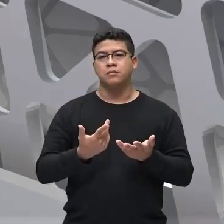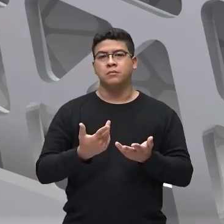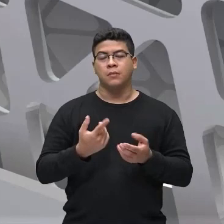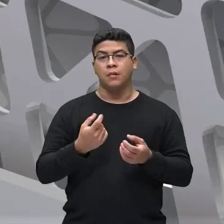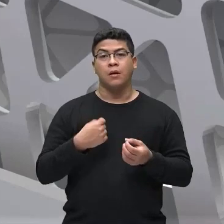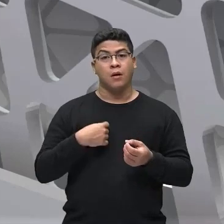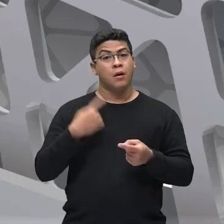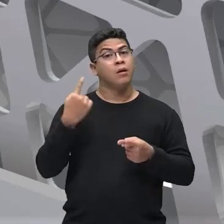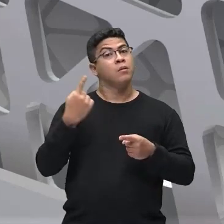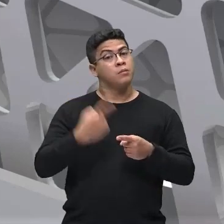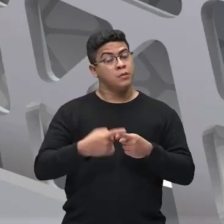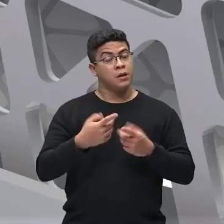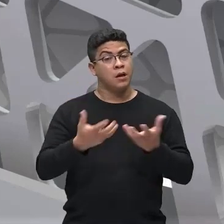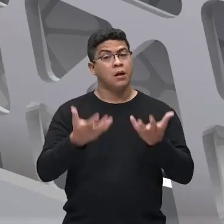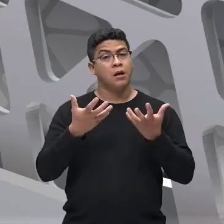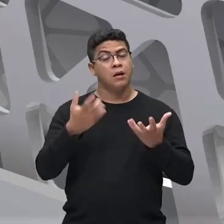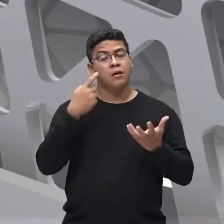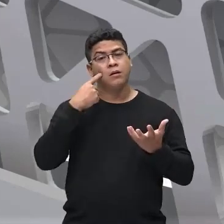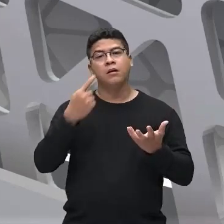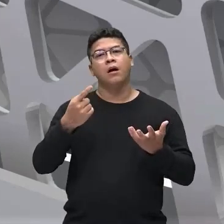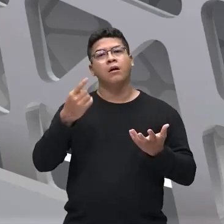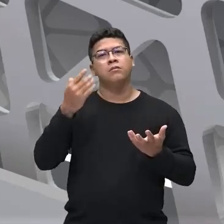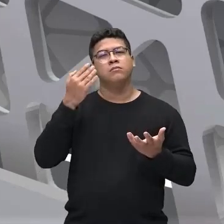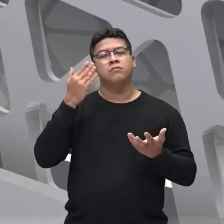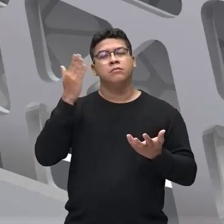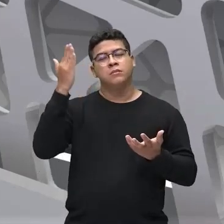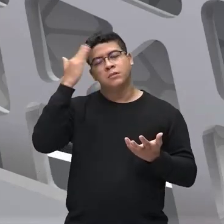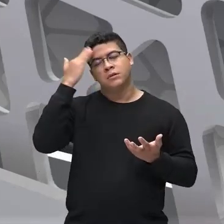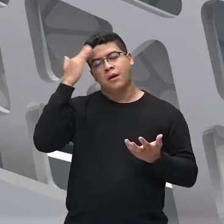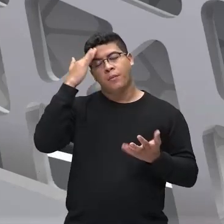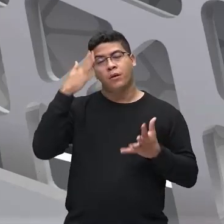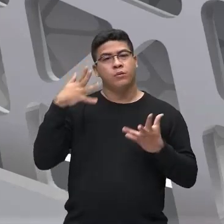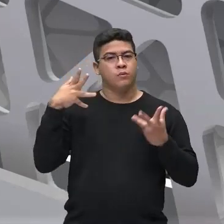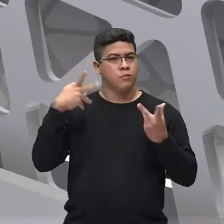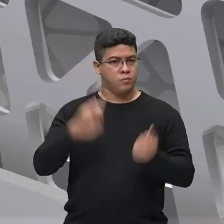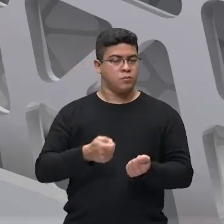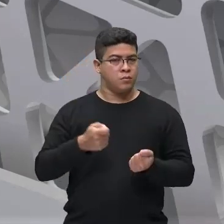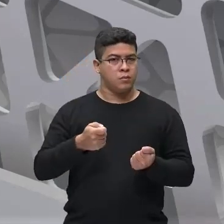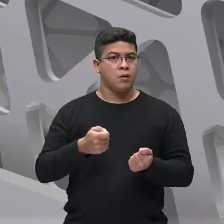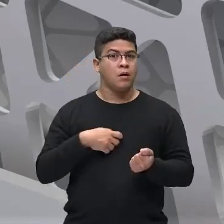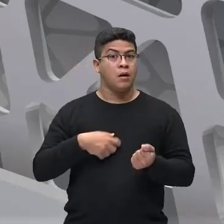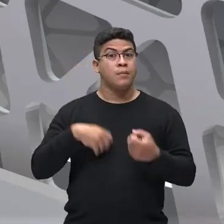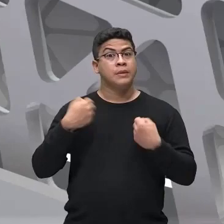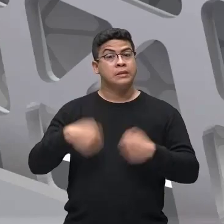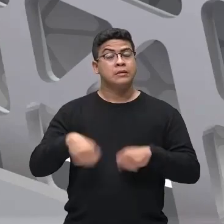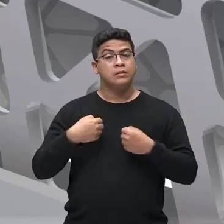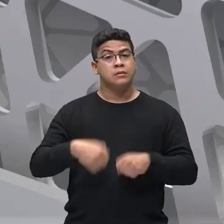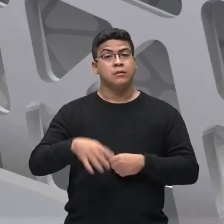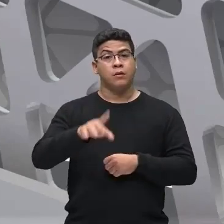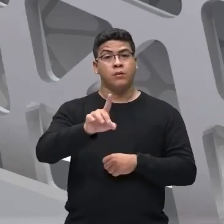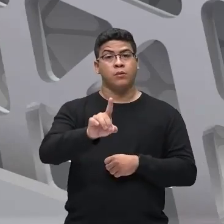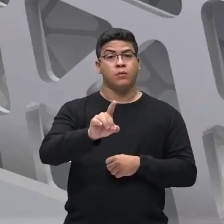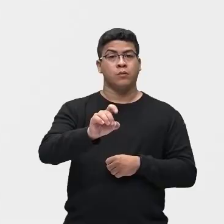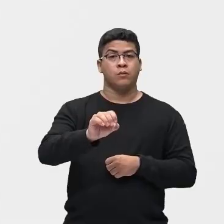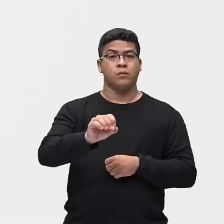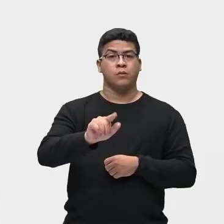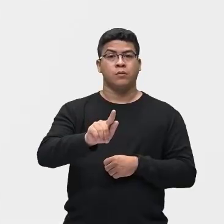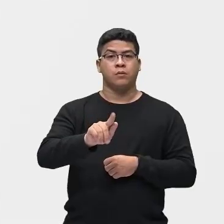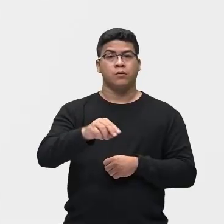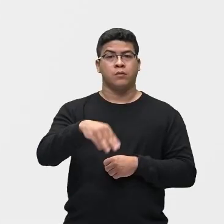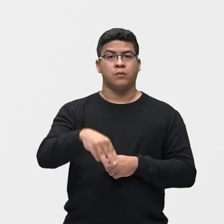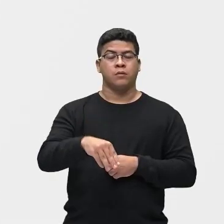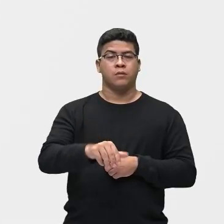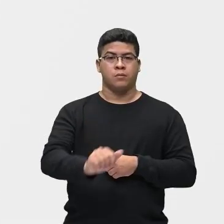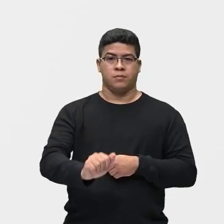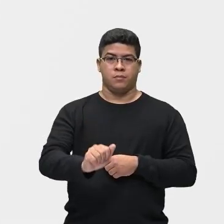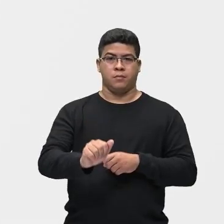líder, ele tem que passar o dogma da religião, certo? Acompanhe comigo.